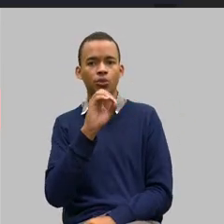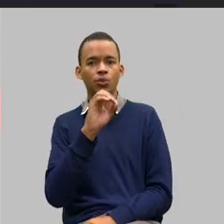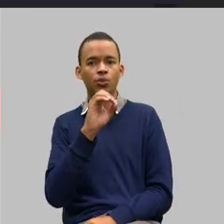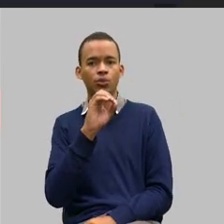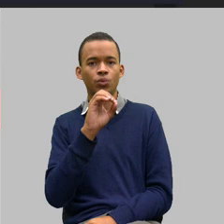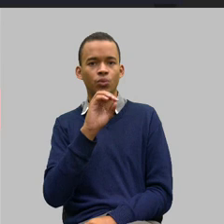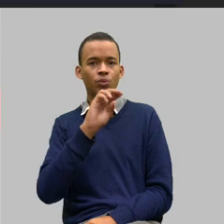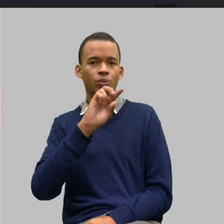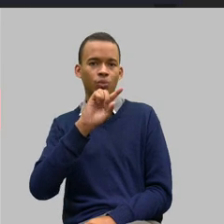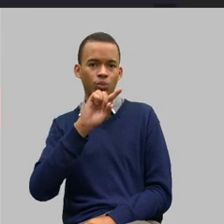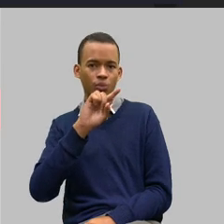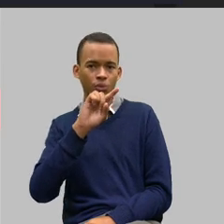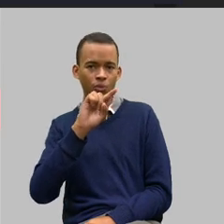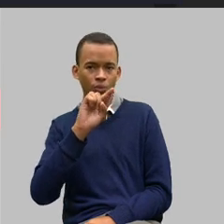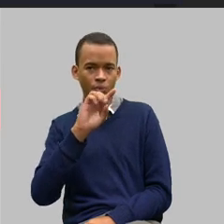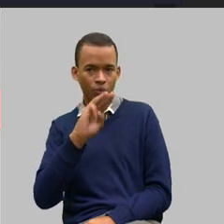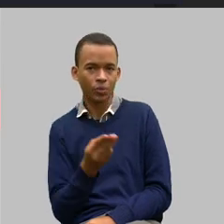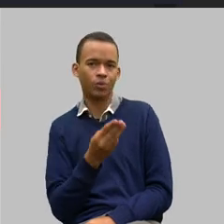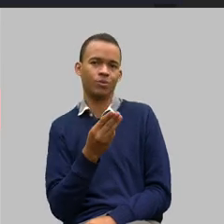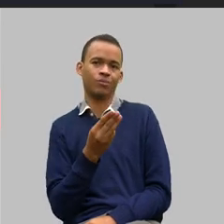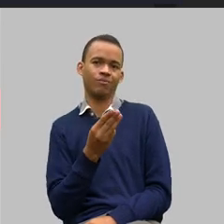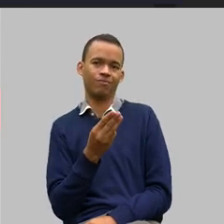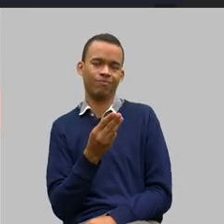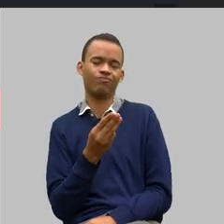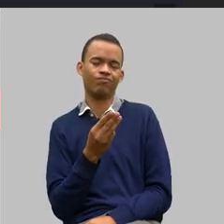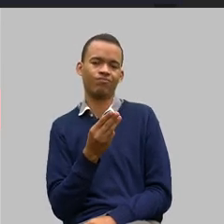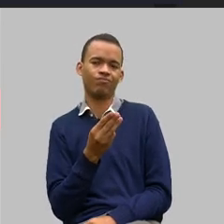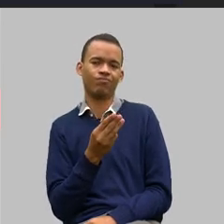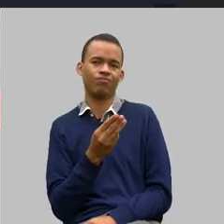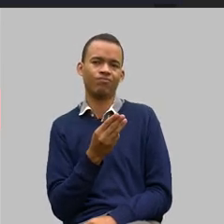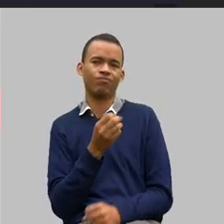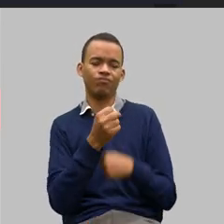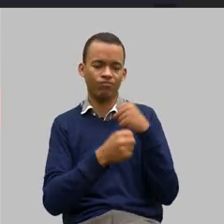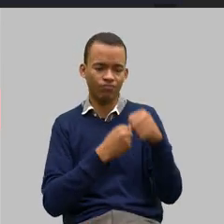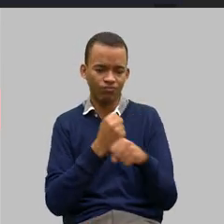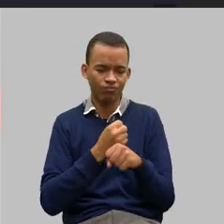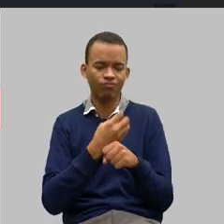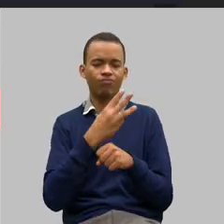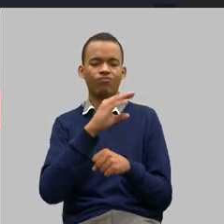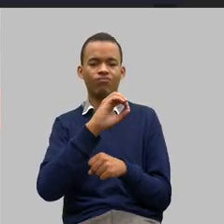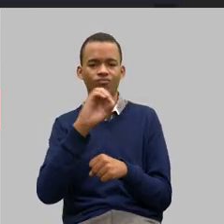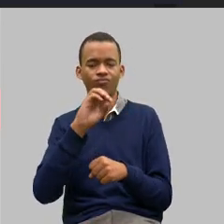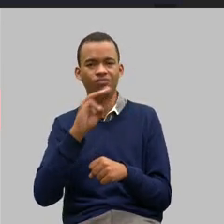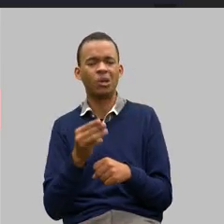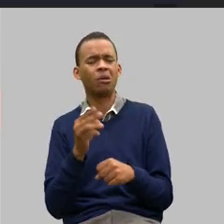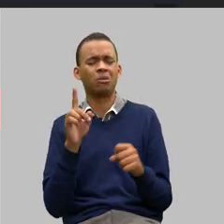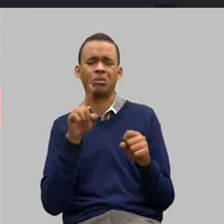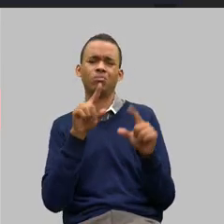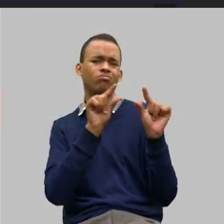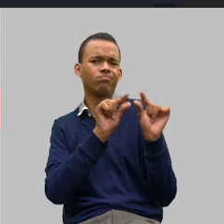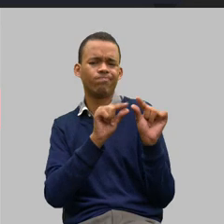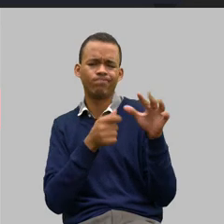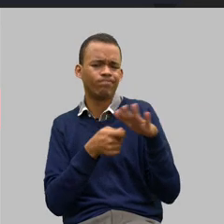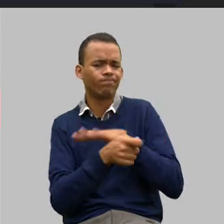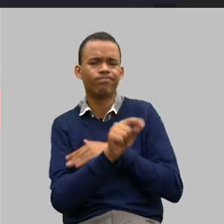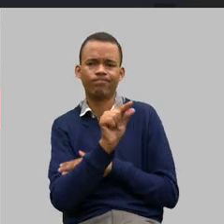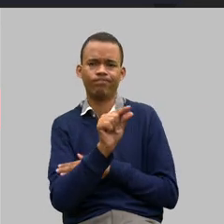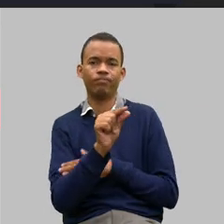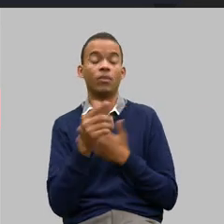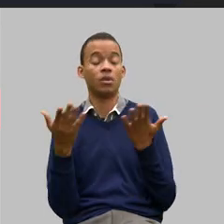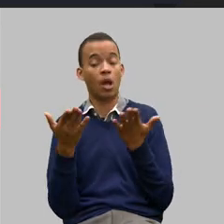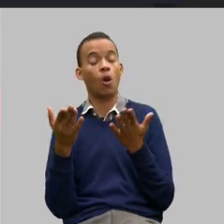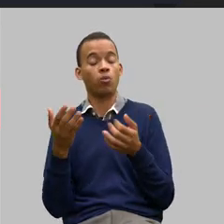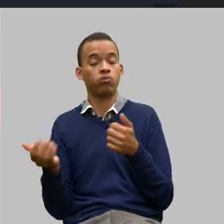malha rodoviária Governador Romeu zima teve o desafio né de no primeiro mandato né Colocar aí a casa em ordem